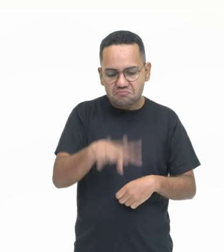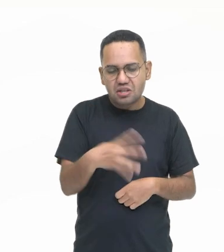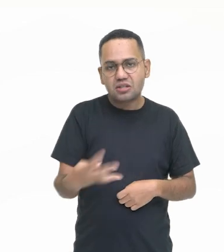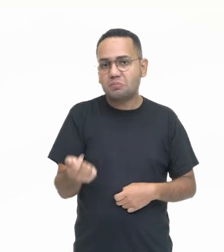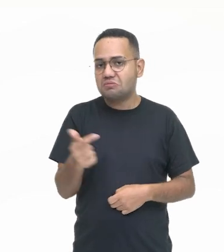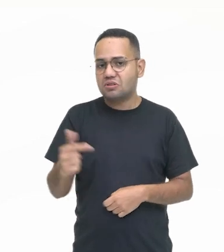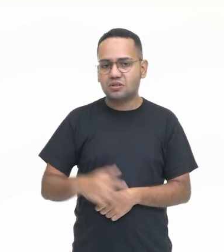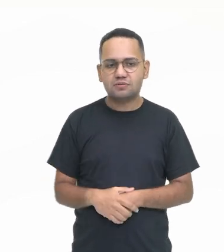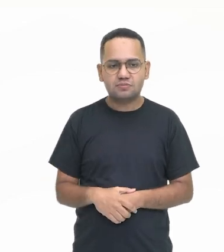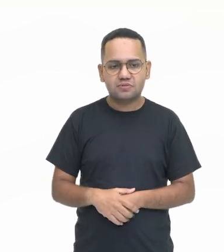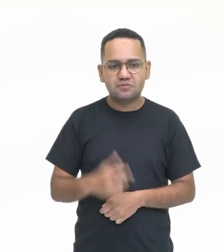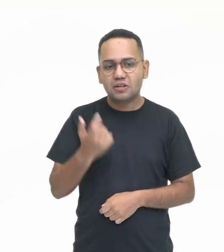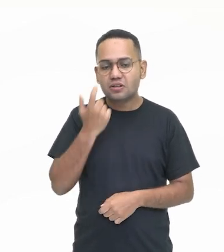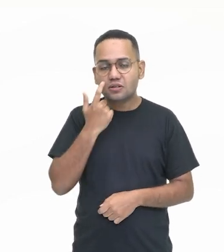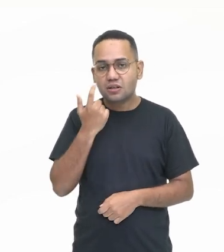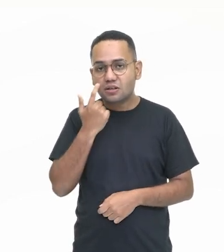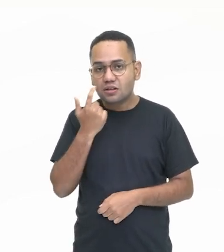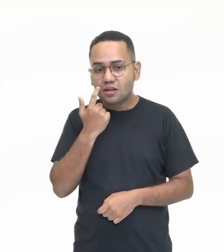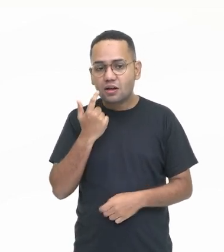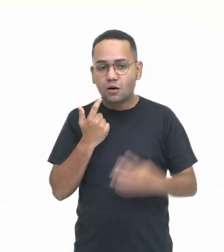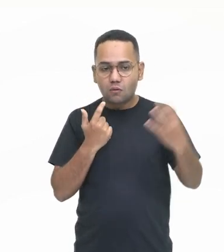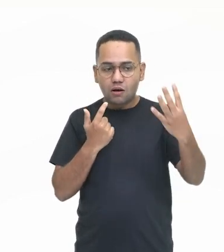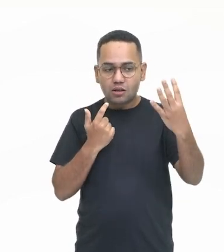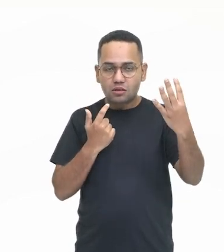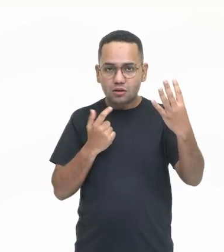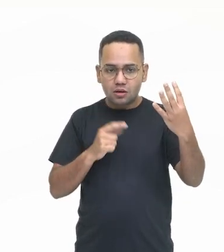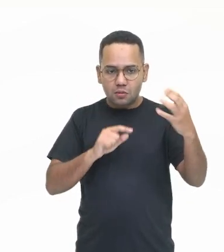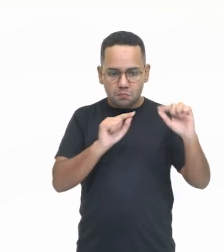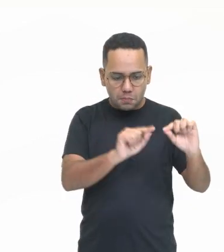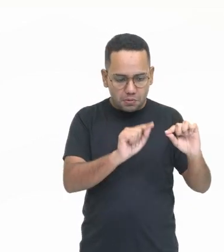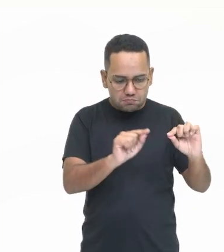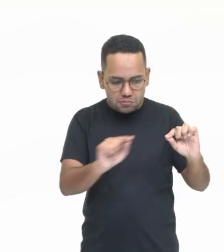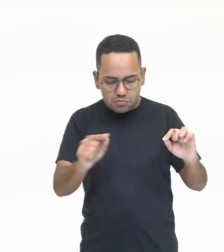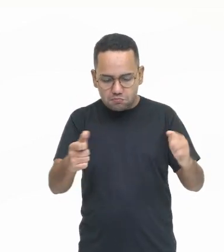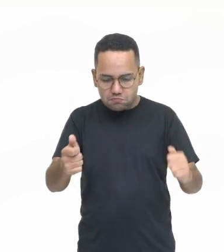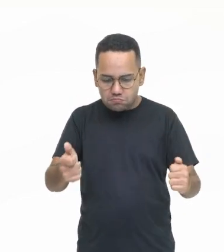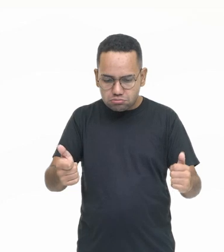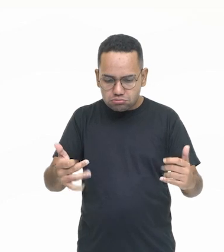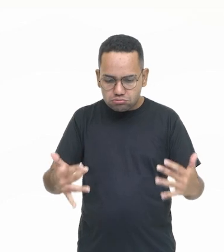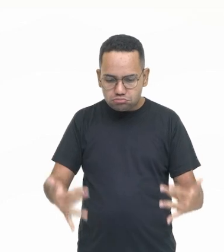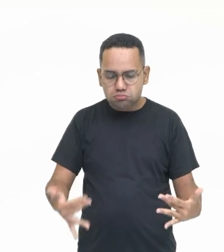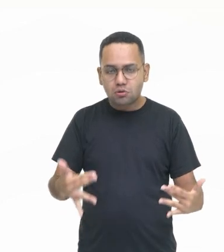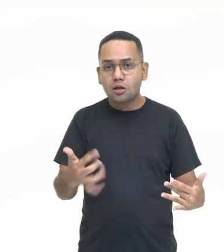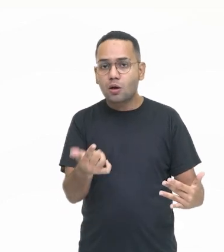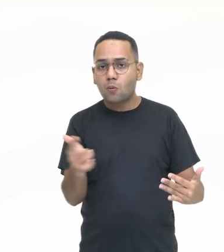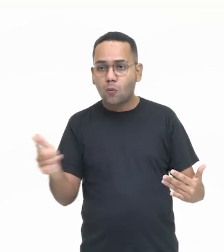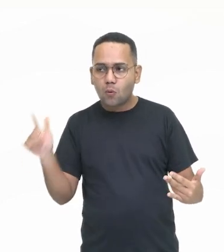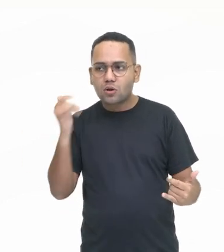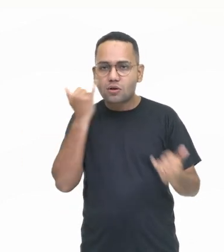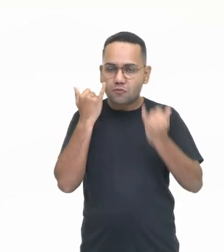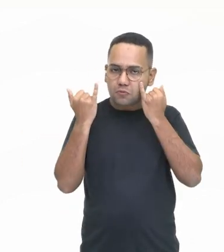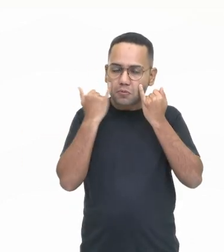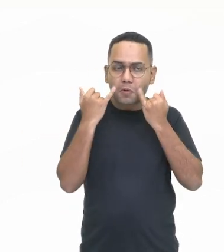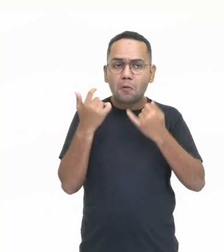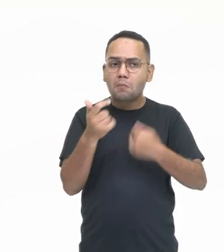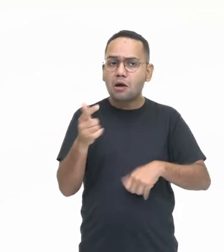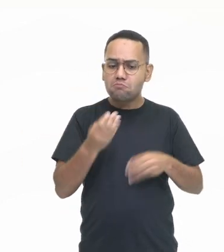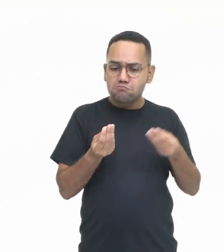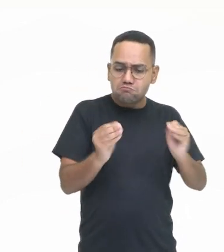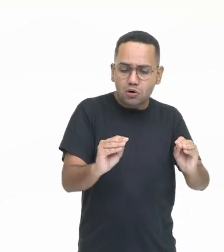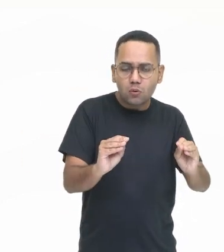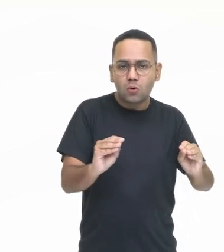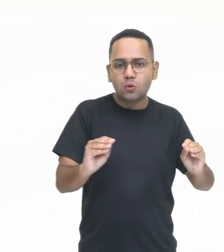4, né, botei um reticências aqui, porque isso continua, mas eu não apresentei aqui o valor para 10 litros de tucupi,